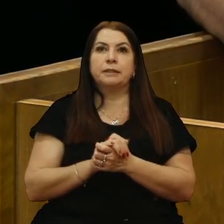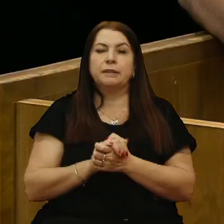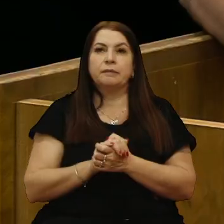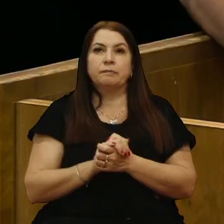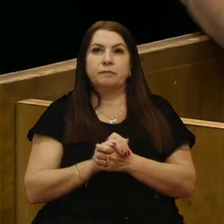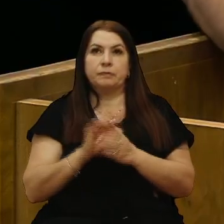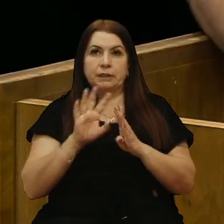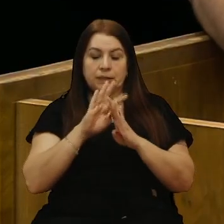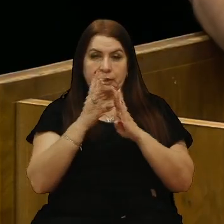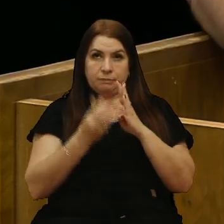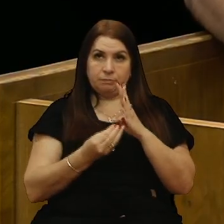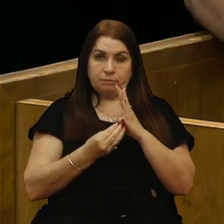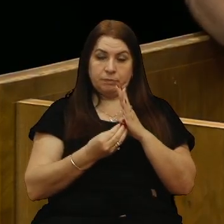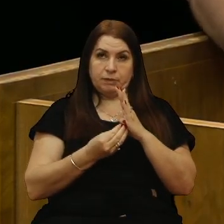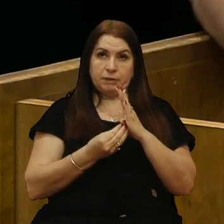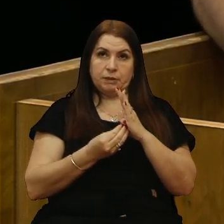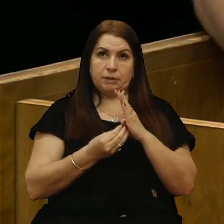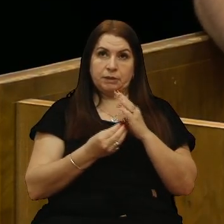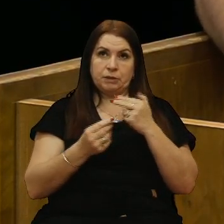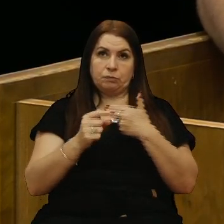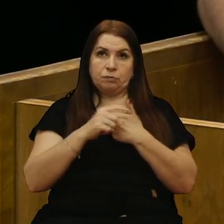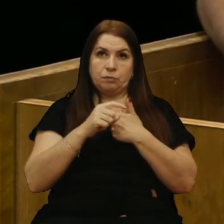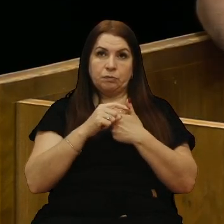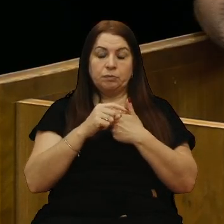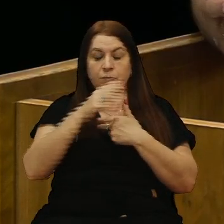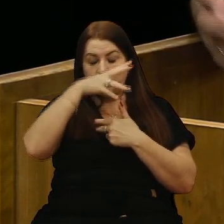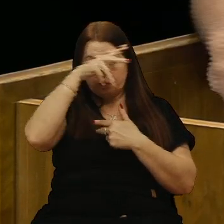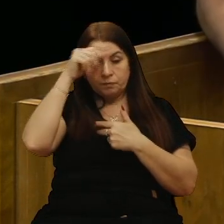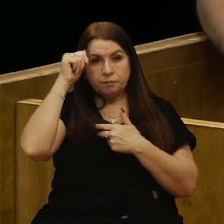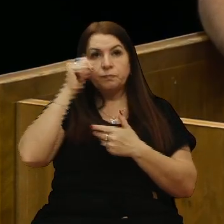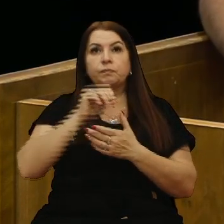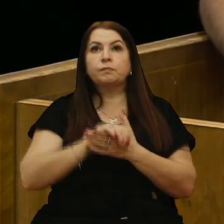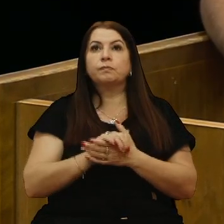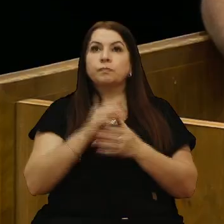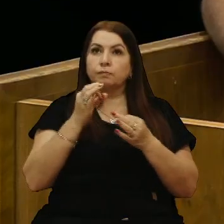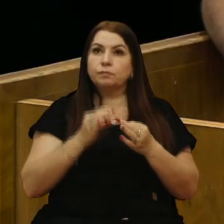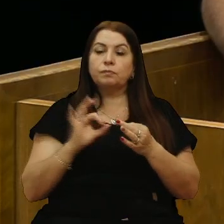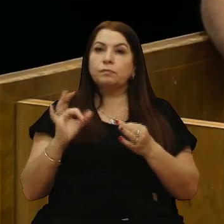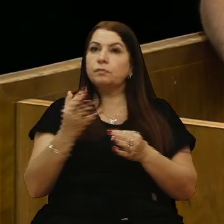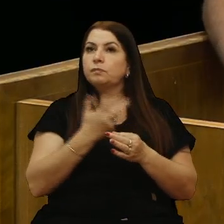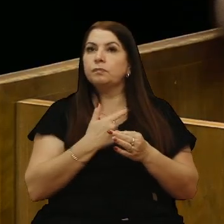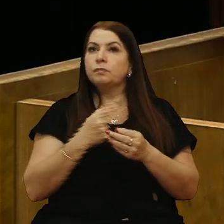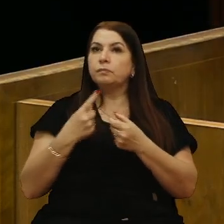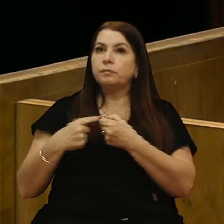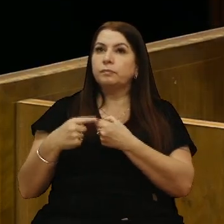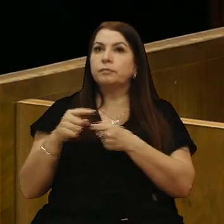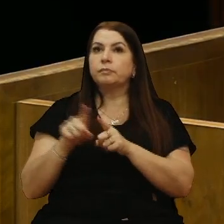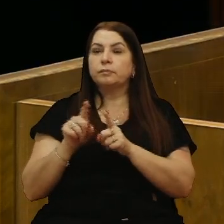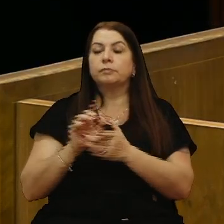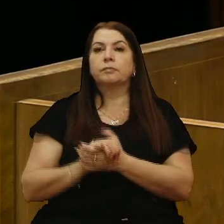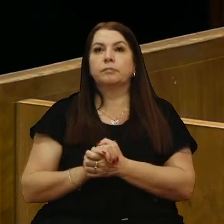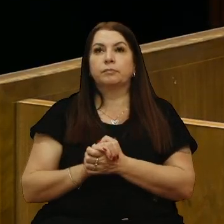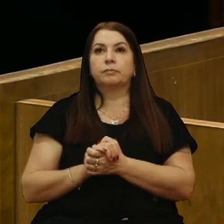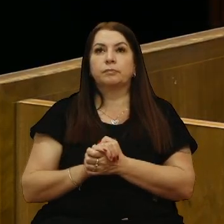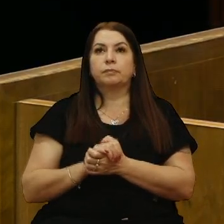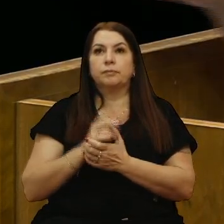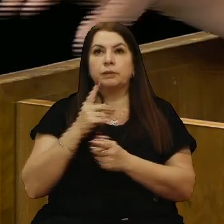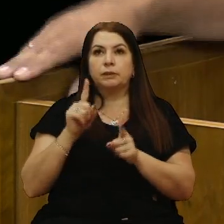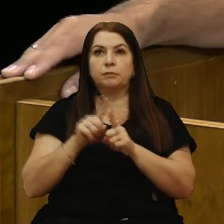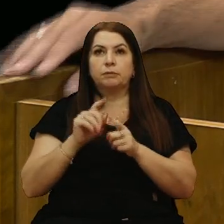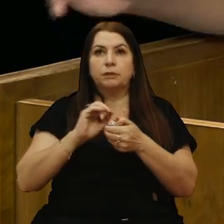do SAMAI, vão ser parceiro do poder público, parceiro da prefeitura, com certeza todo o pessoal da cidade também. E eu quero saudar